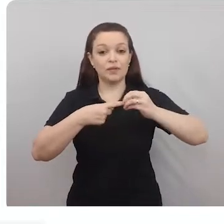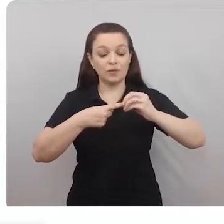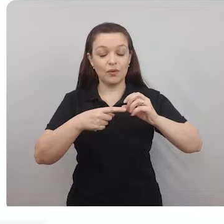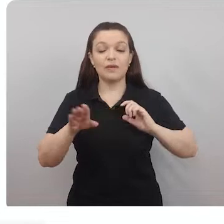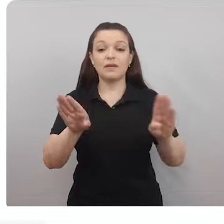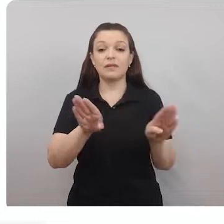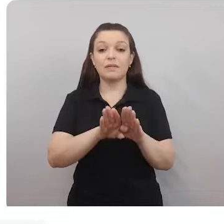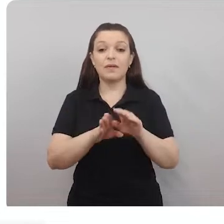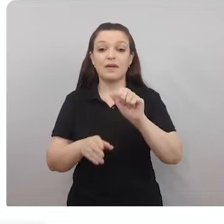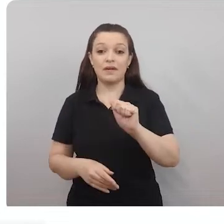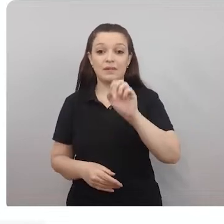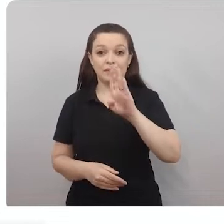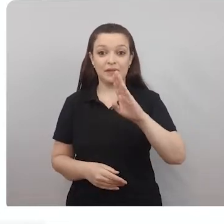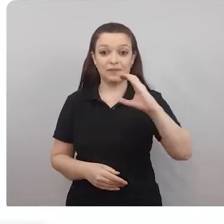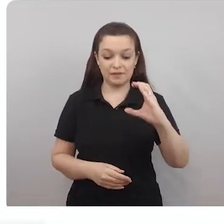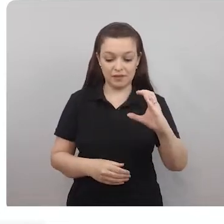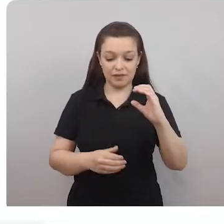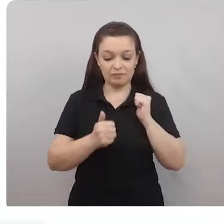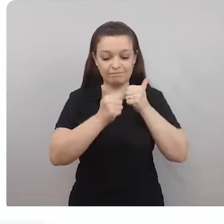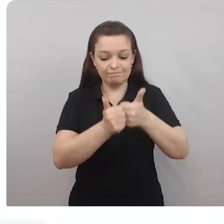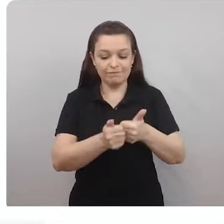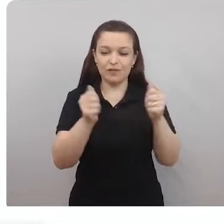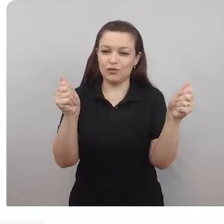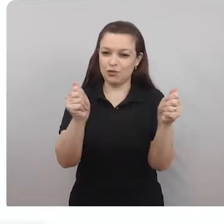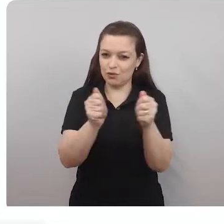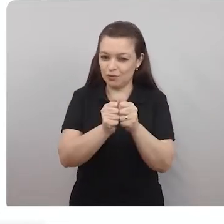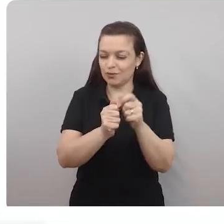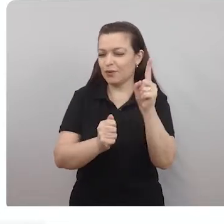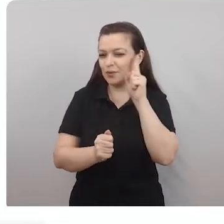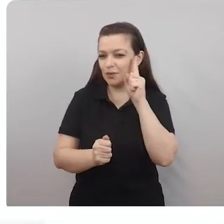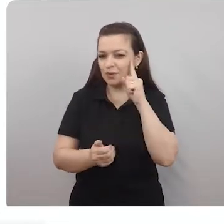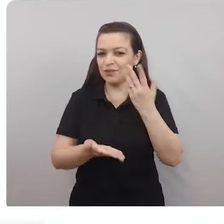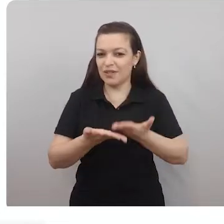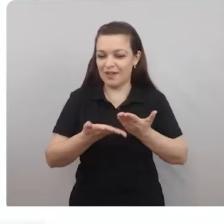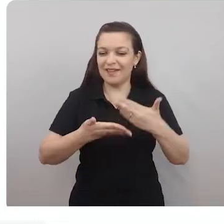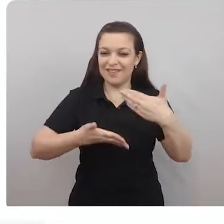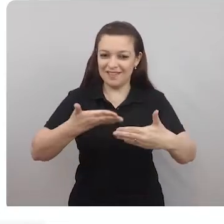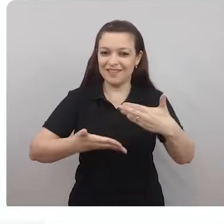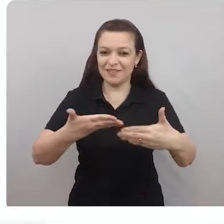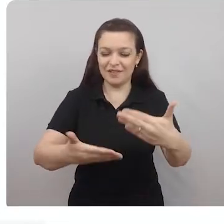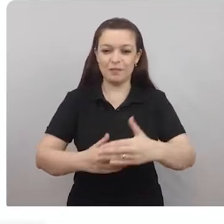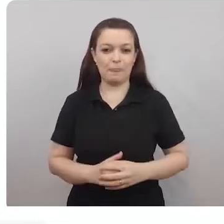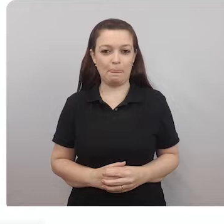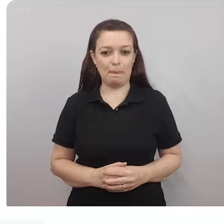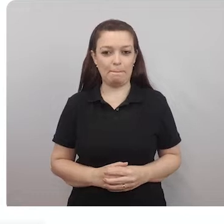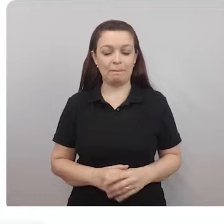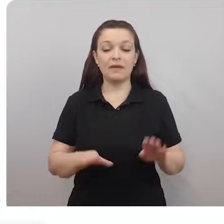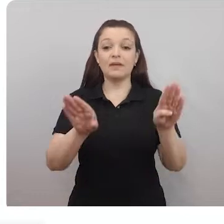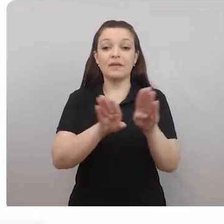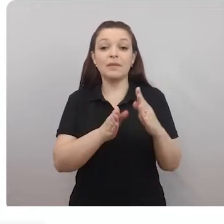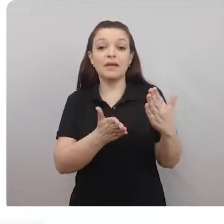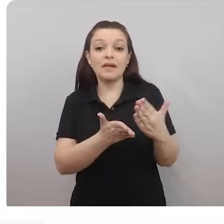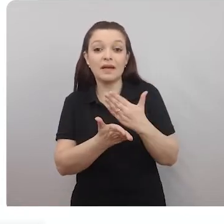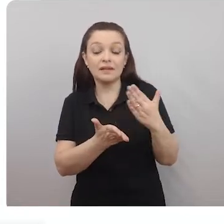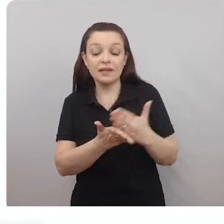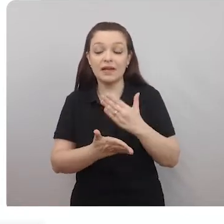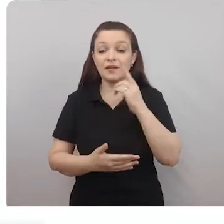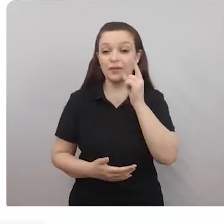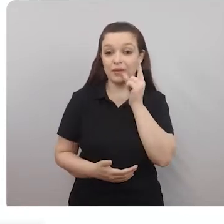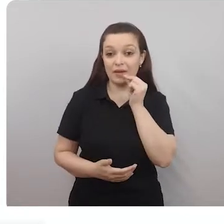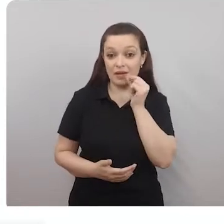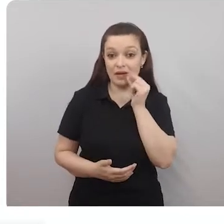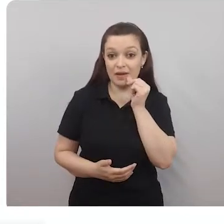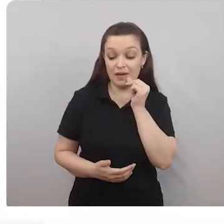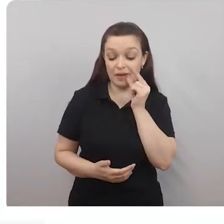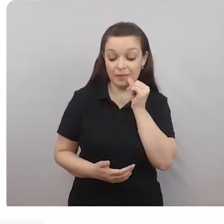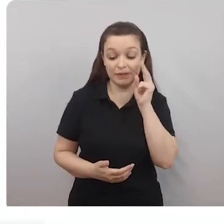o alfabeto móvel que nos acompanha aí em todas as nossas aulas. Então, com o caderno, com o